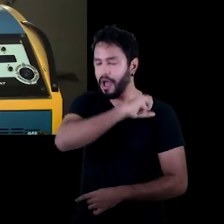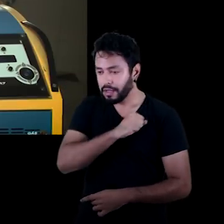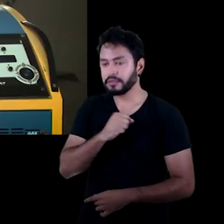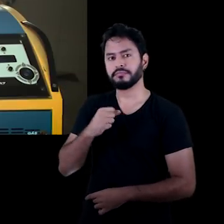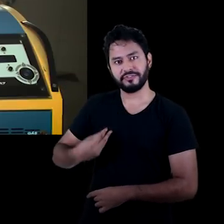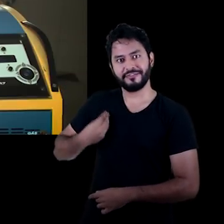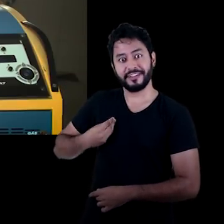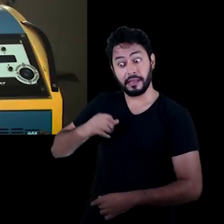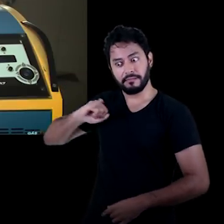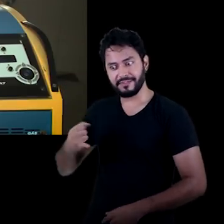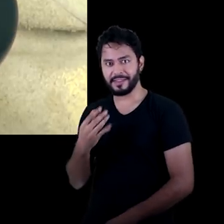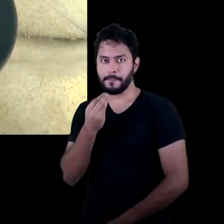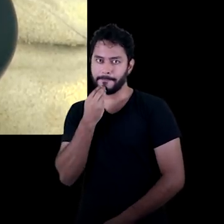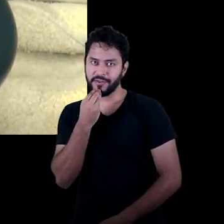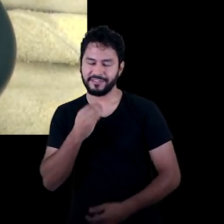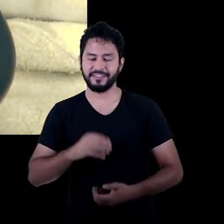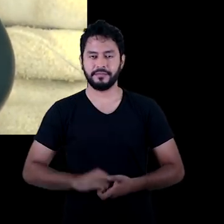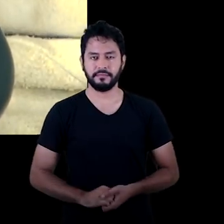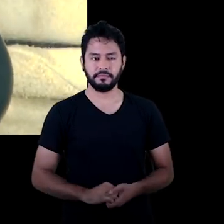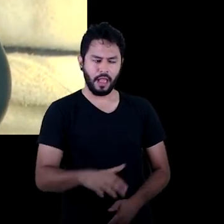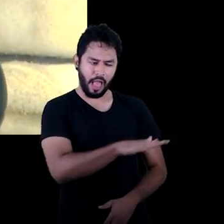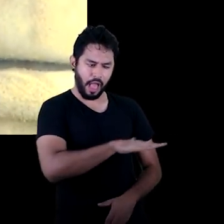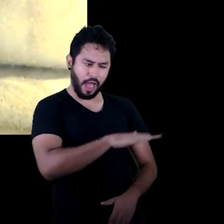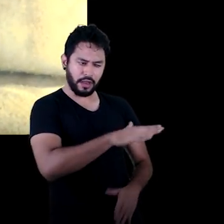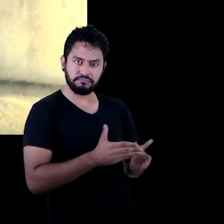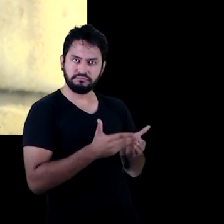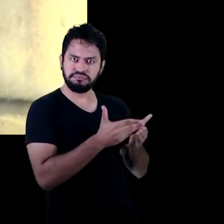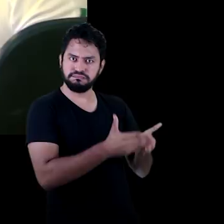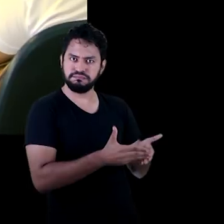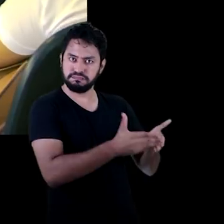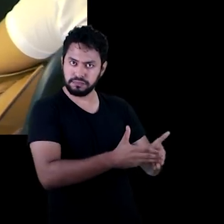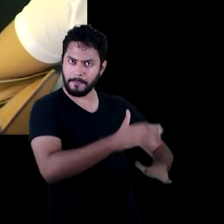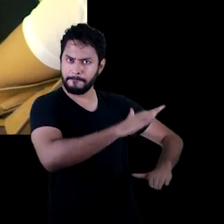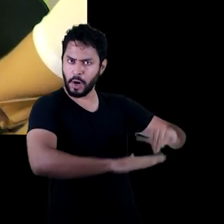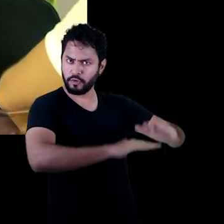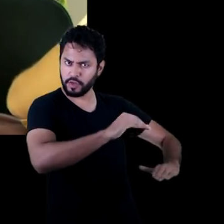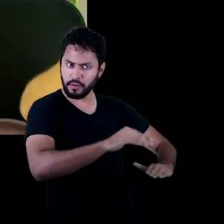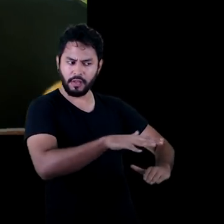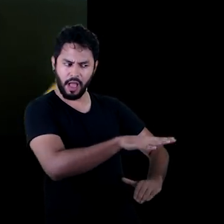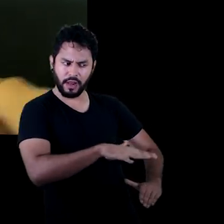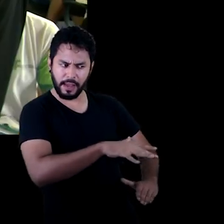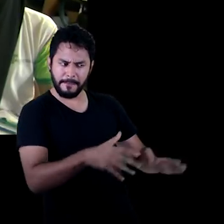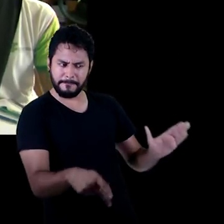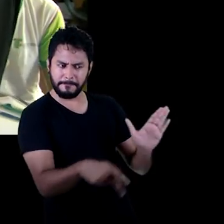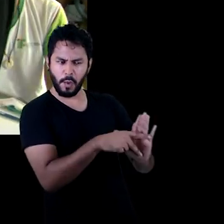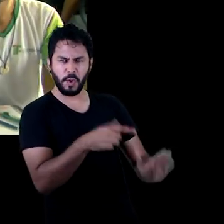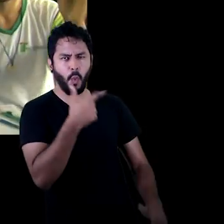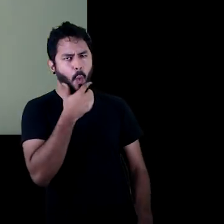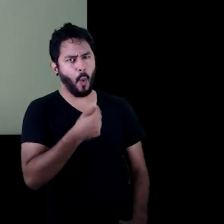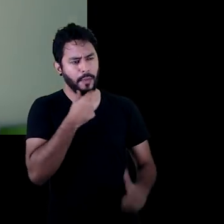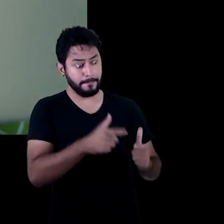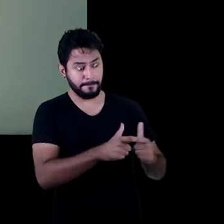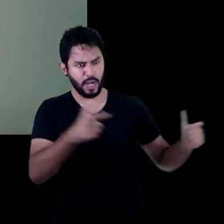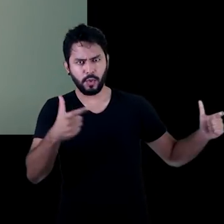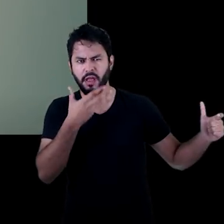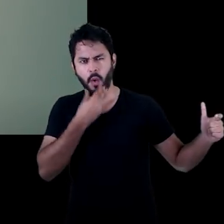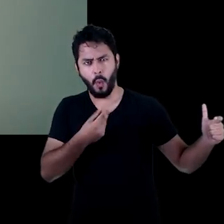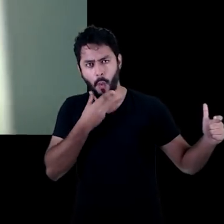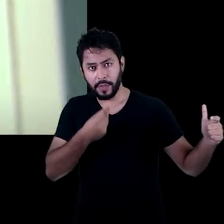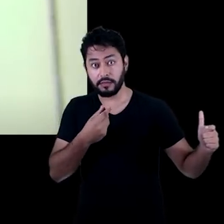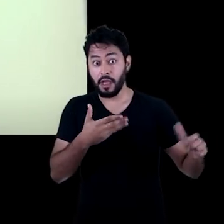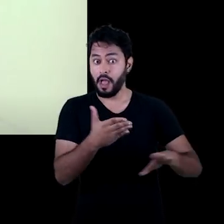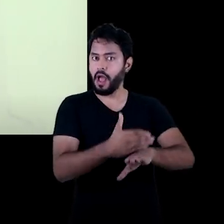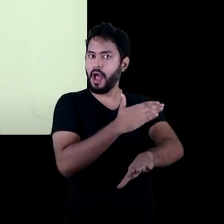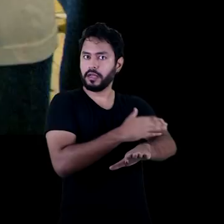naval é uma área bem voltada para homens, assim, um mercado bem masculino. Não existia esse curso aqui na época que foi construído o